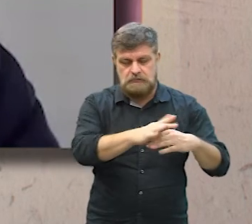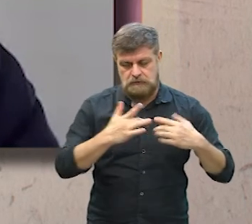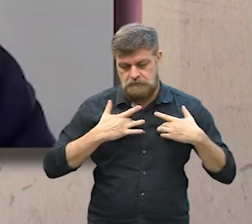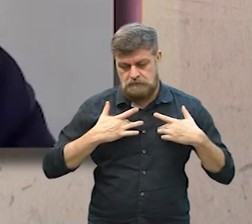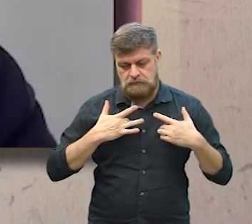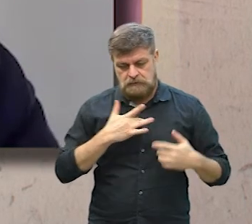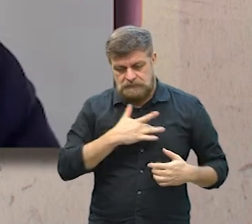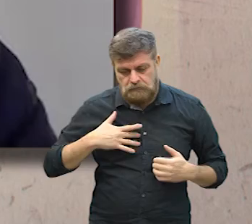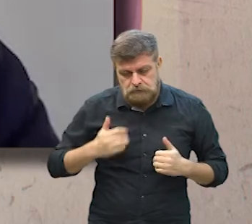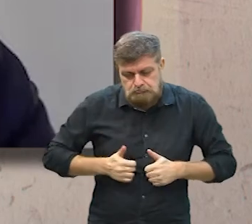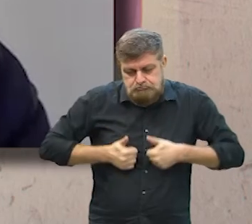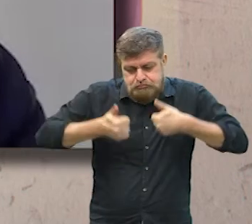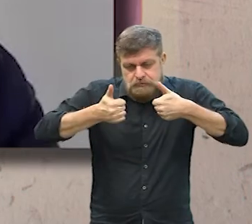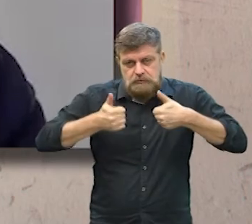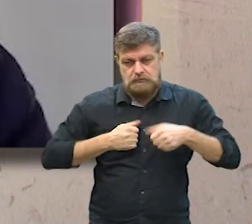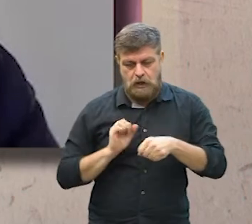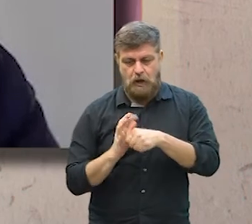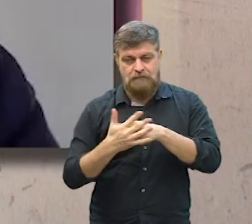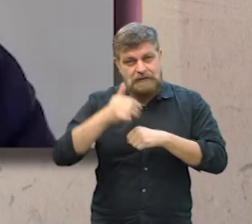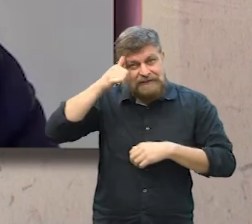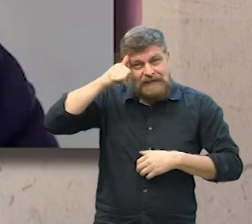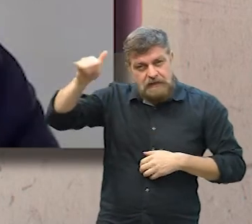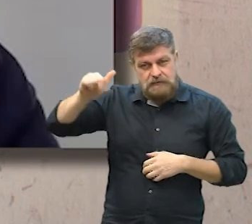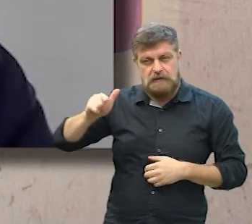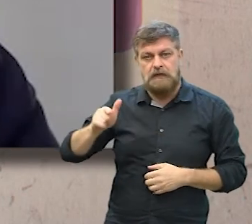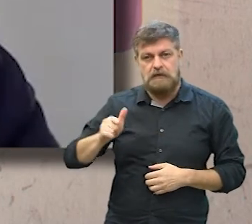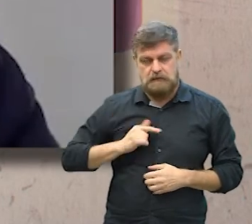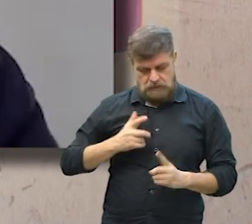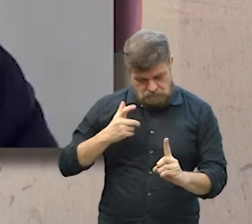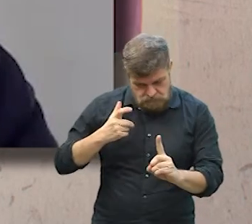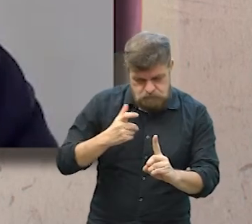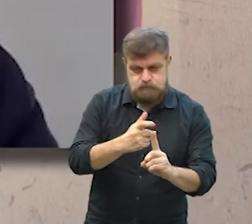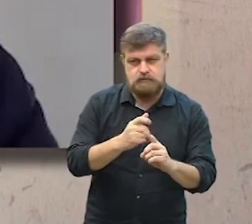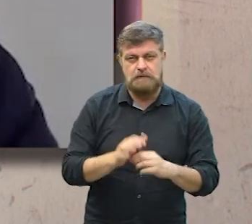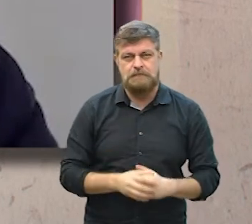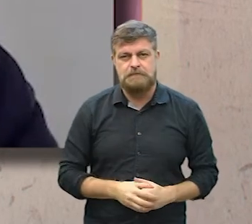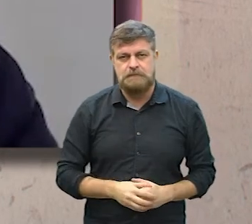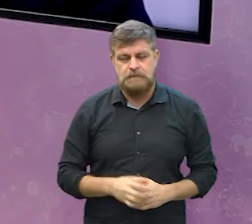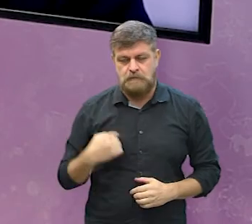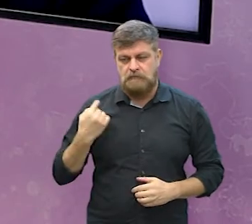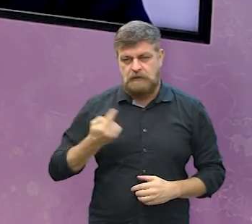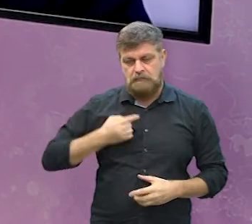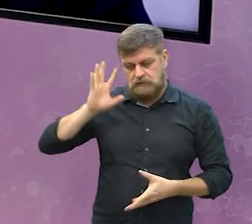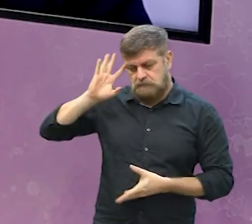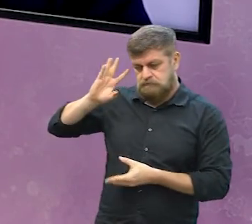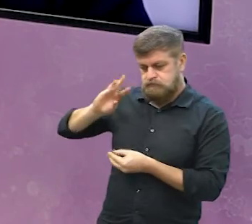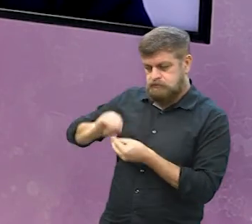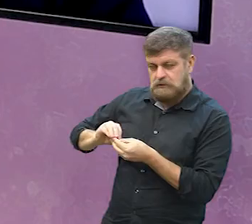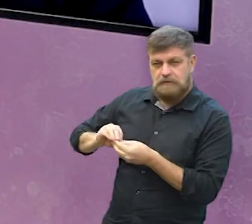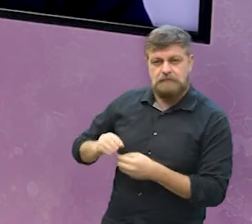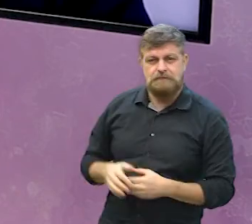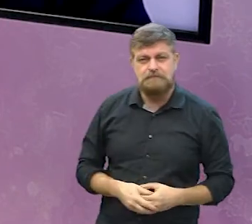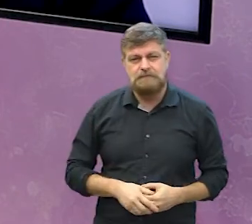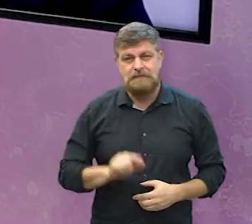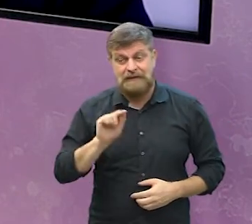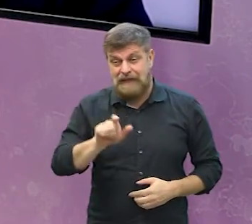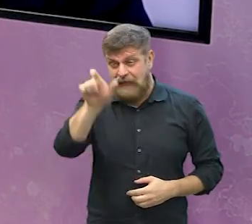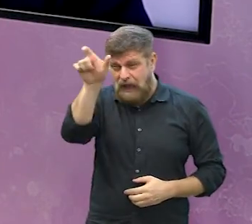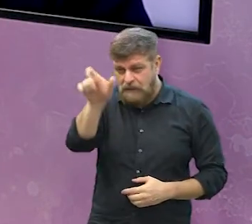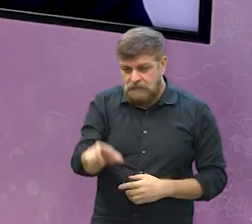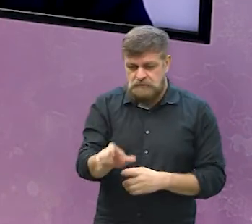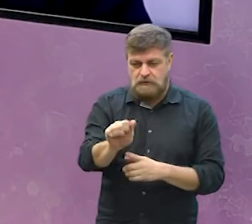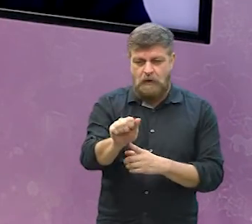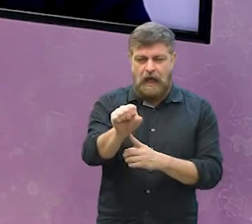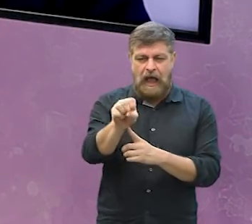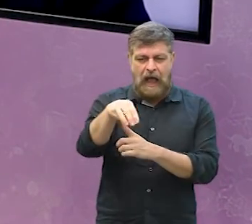ele a se proteger contra o vírus, né? É uma indicação absoluta que o paciente se vacine. Doutor, então, para a gente encerrar,